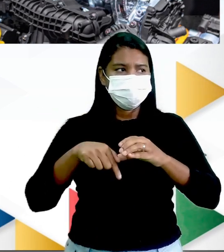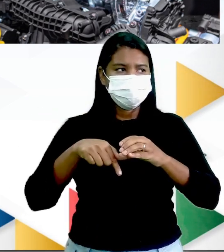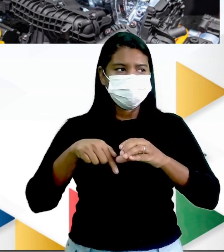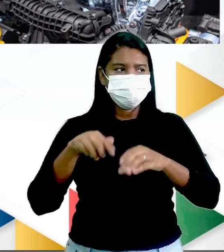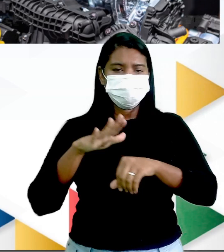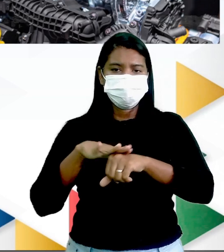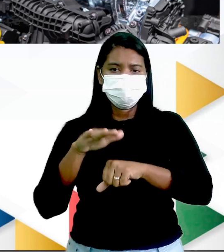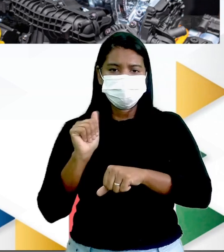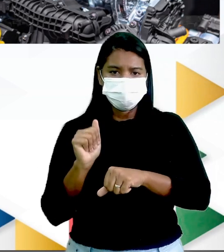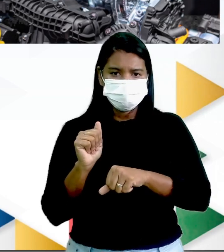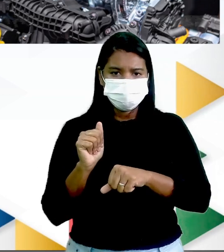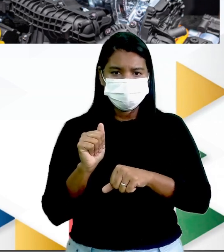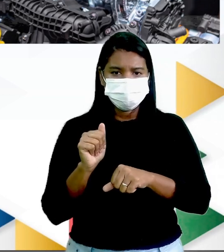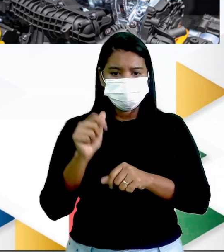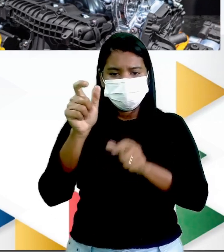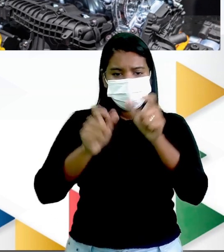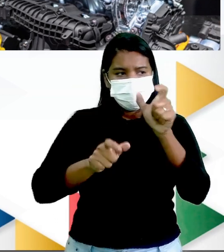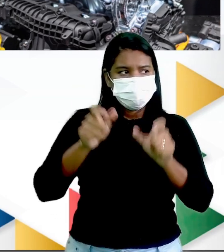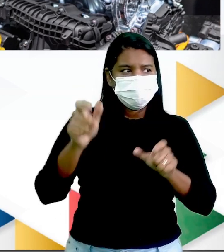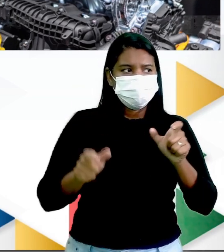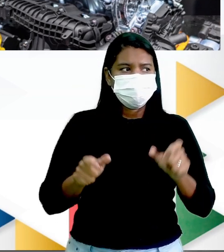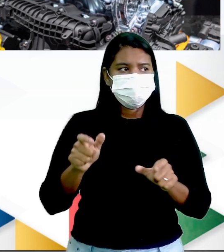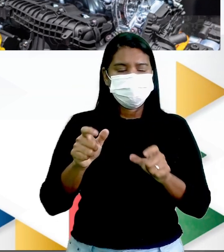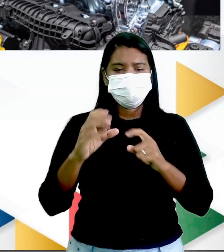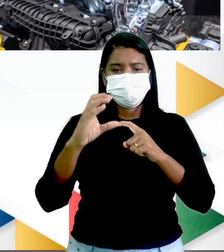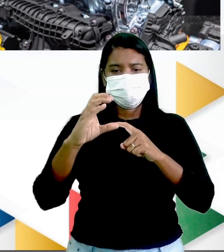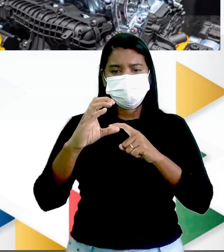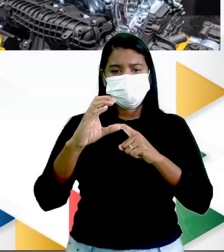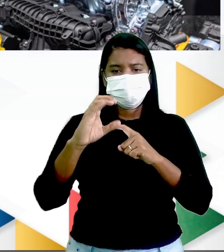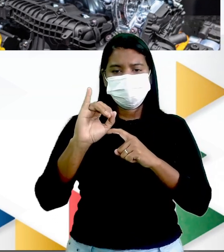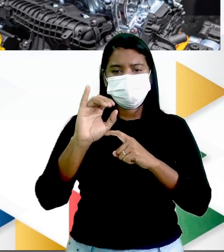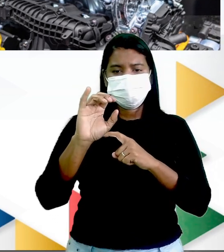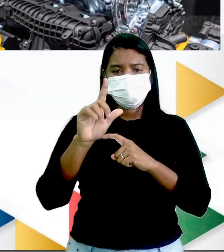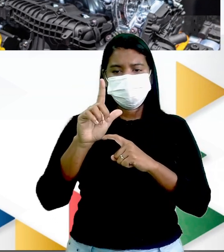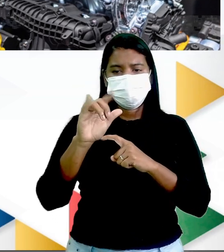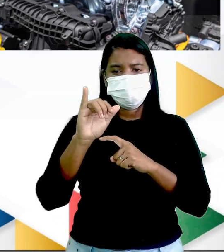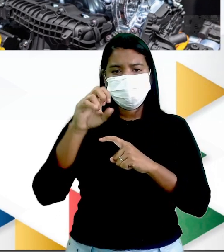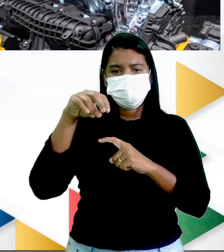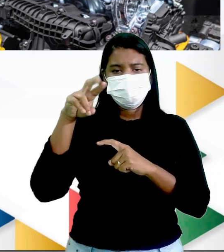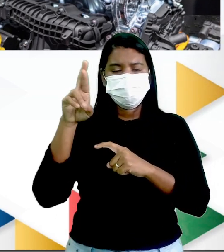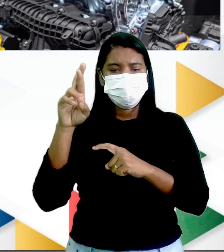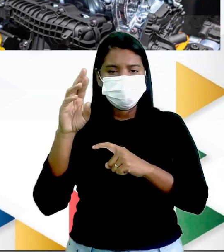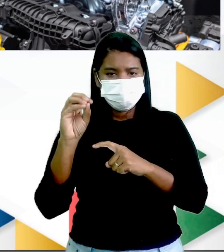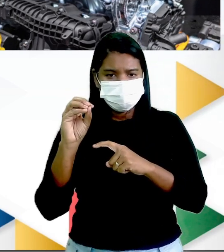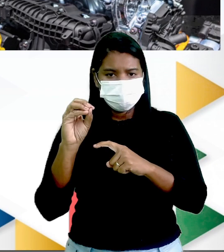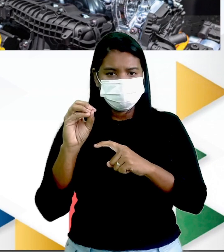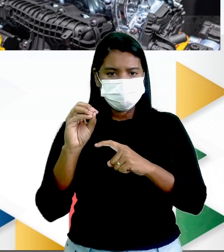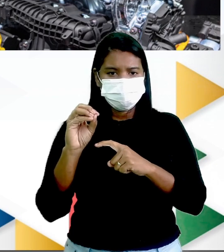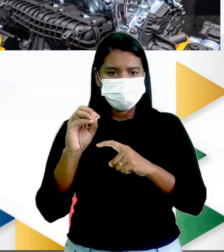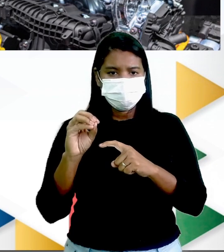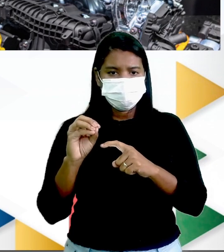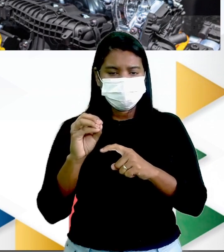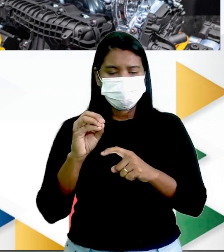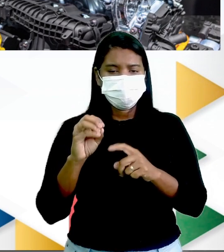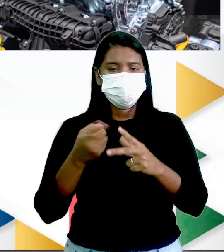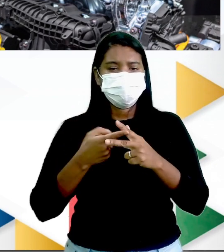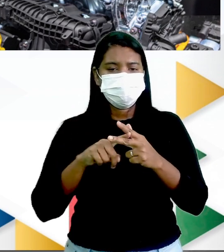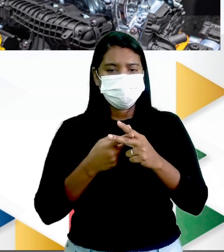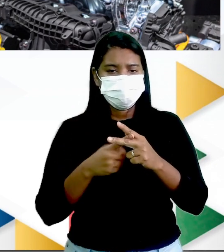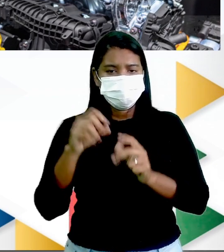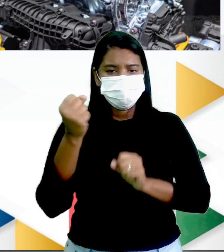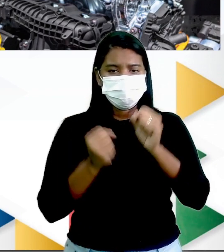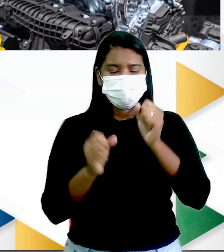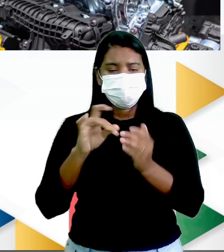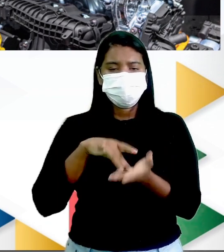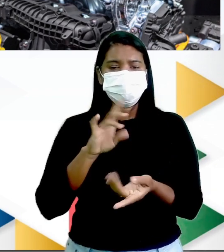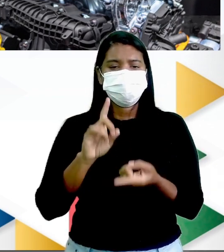chamados cilindros. Na parte de máquinas térmicas, é bom que a gente fique bastante atento aqui. Desse